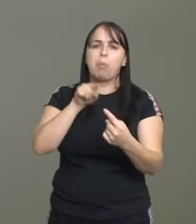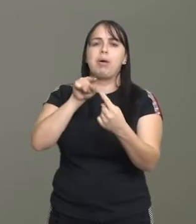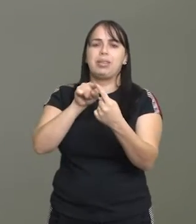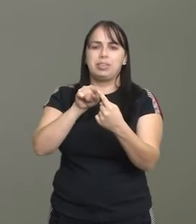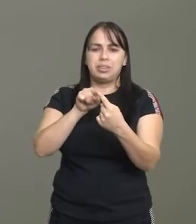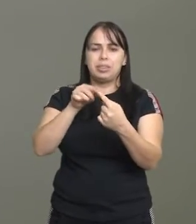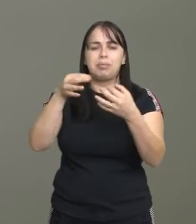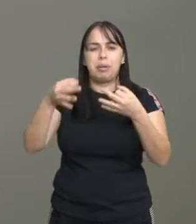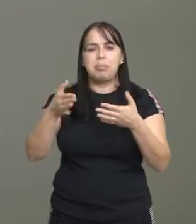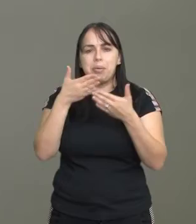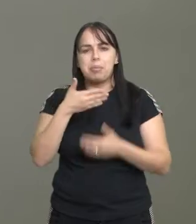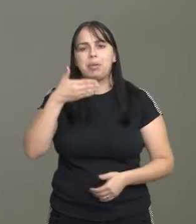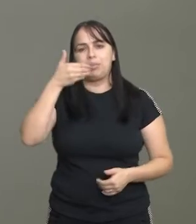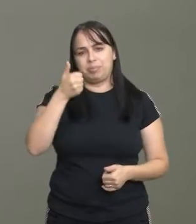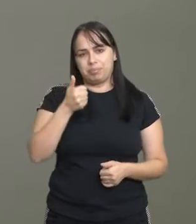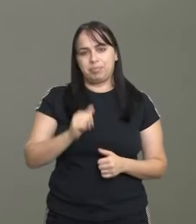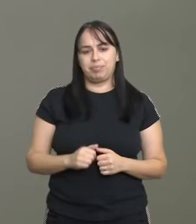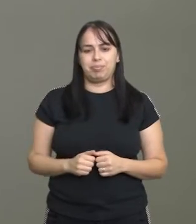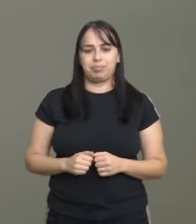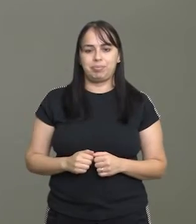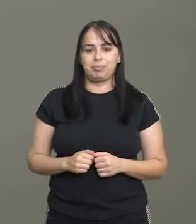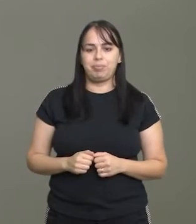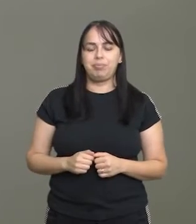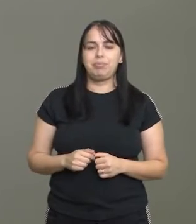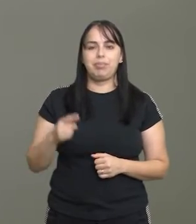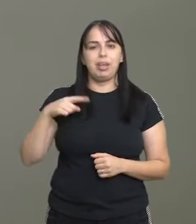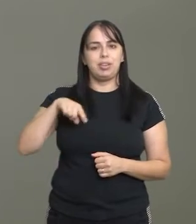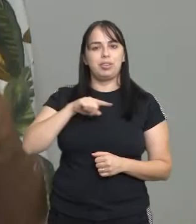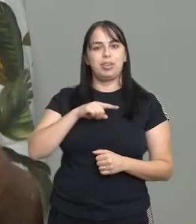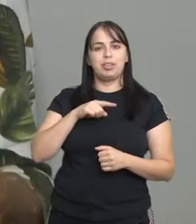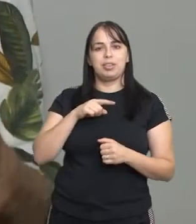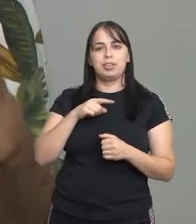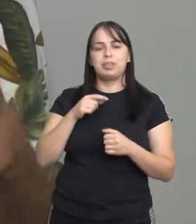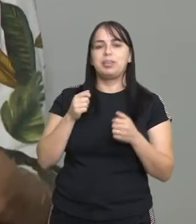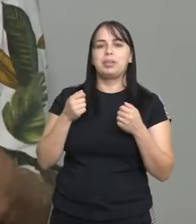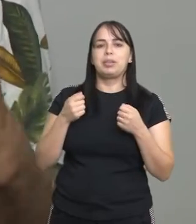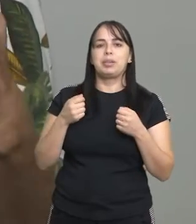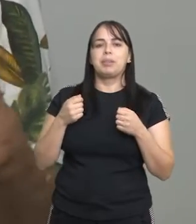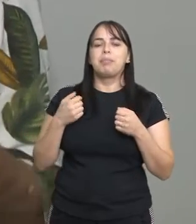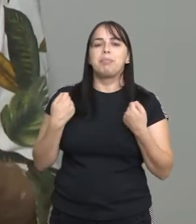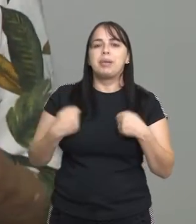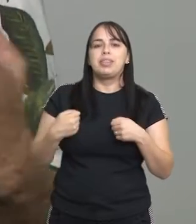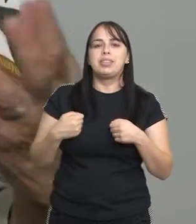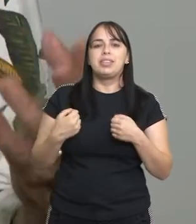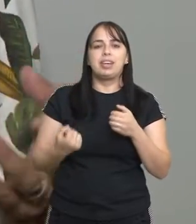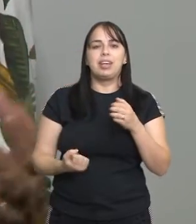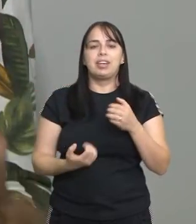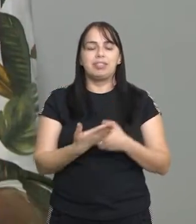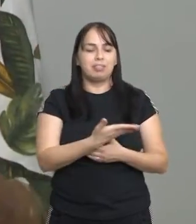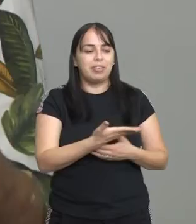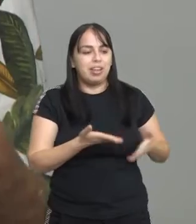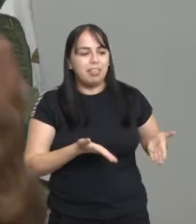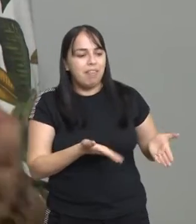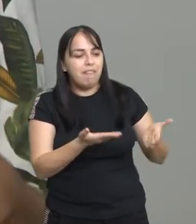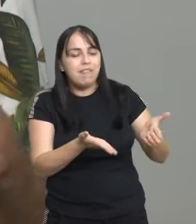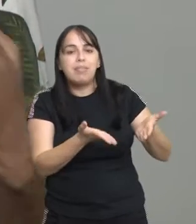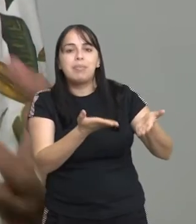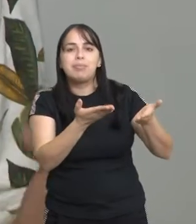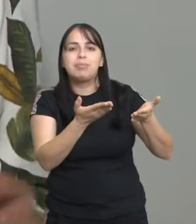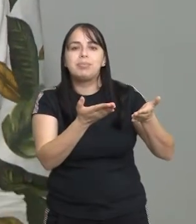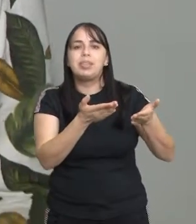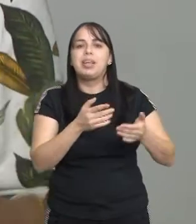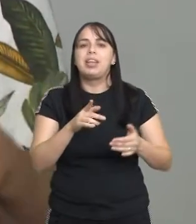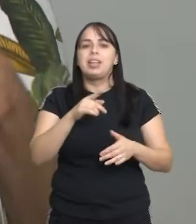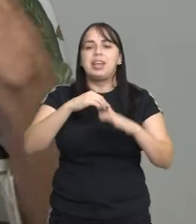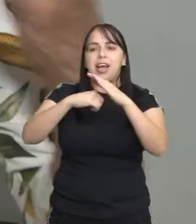trabalhar envolvidos juntos para a melhoria da questão do TEA. Nós temos que criar espaços para que essas crianças,